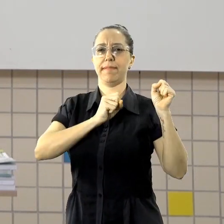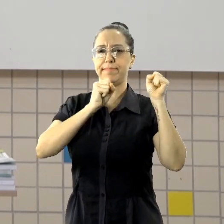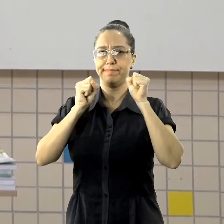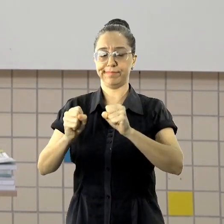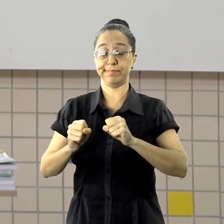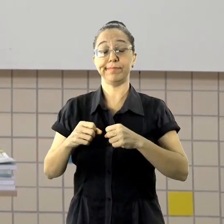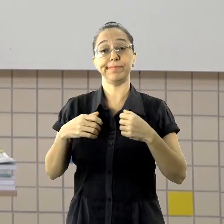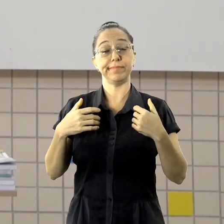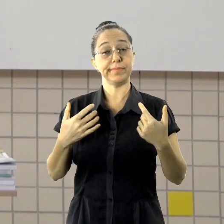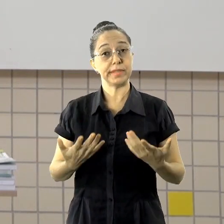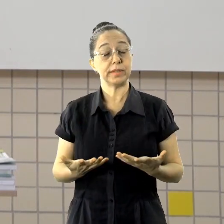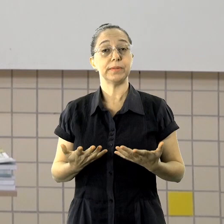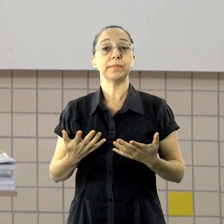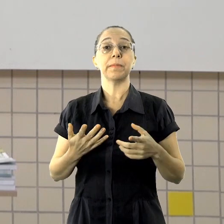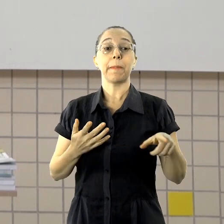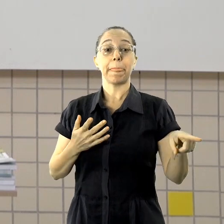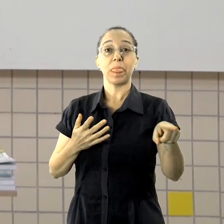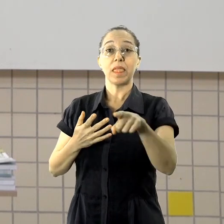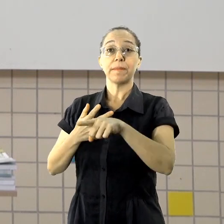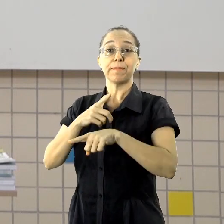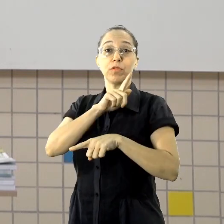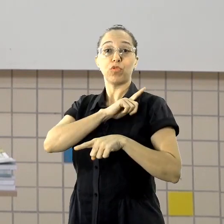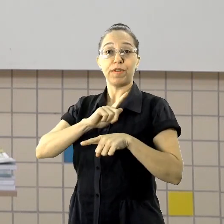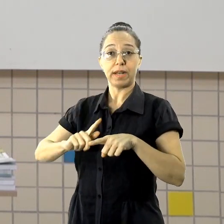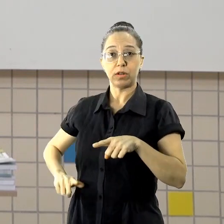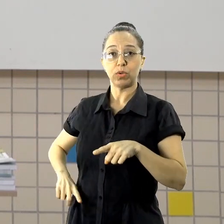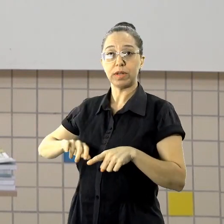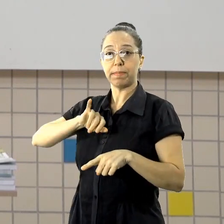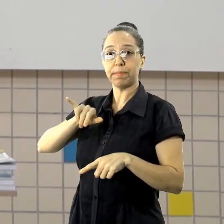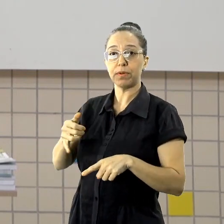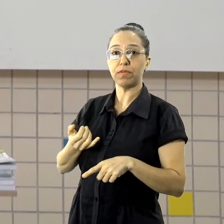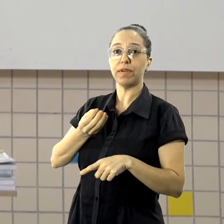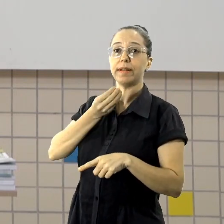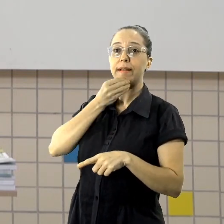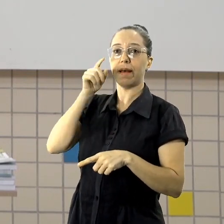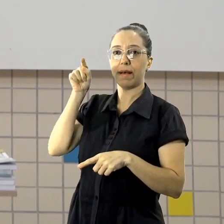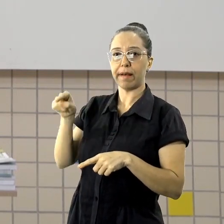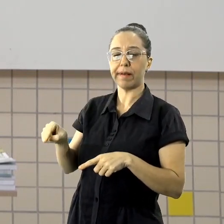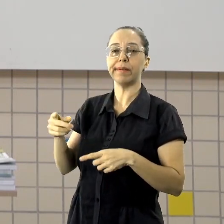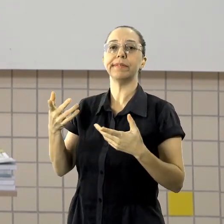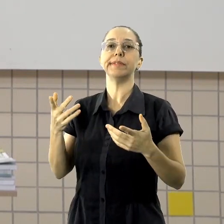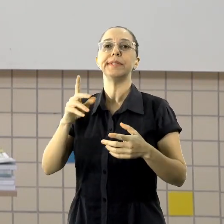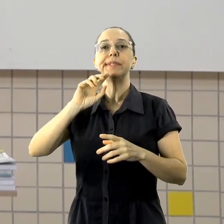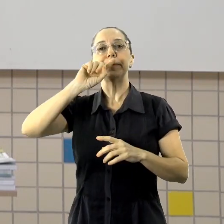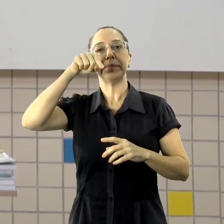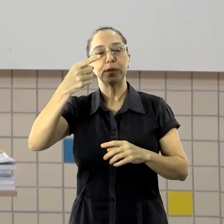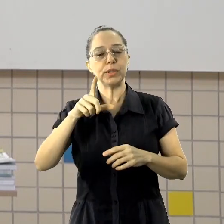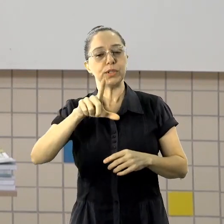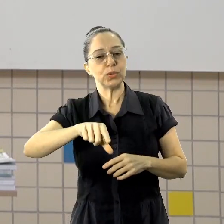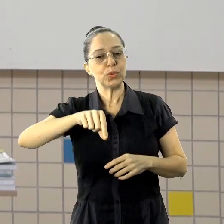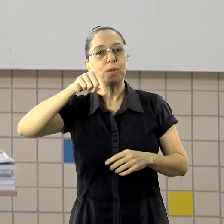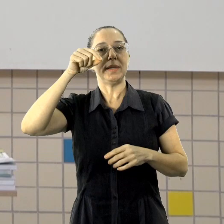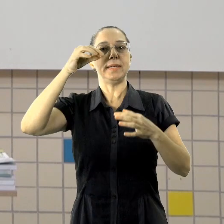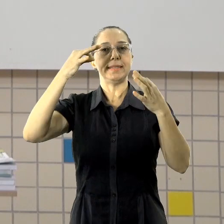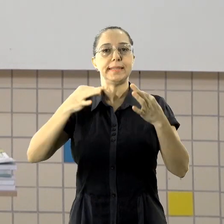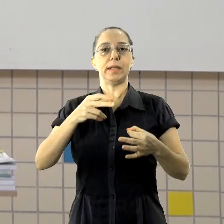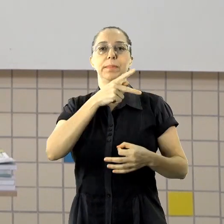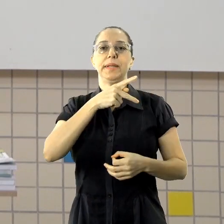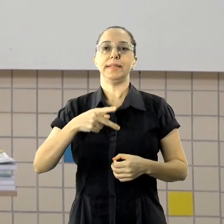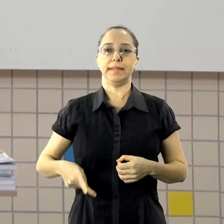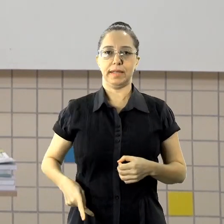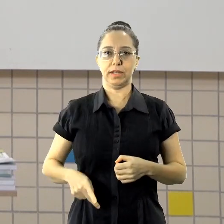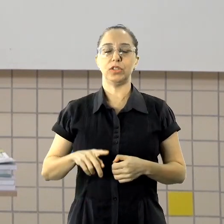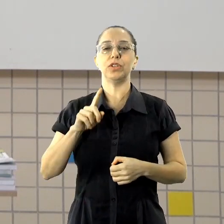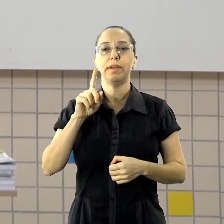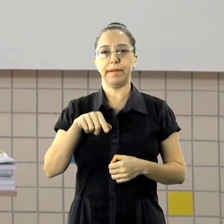eram usados pelos governadores e os governadores determinavam os presidentes. Pronto, era um esquema bem armado. Isso foi a